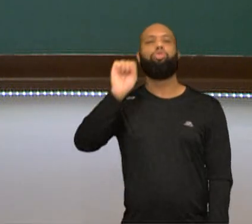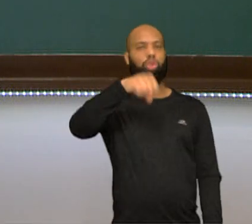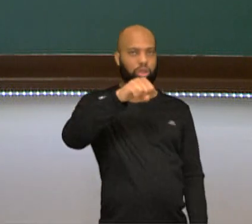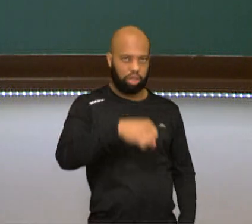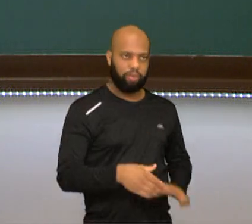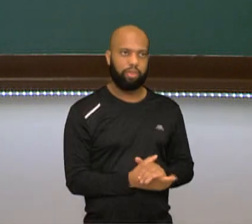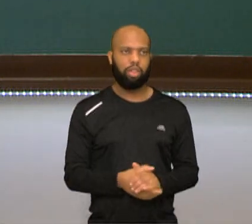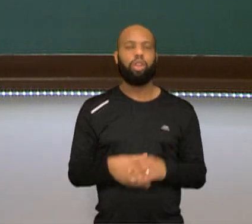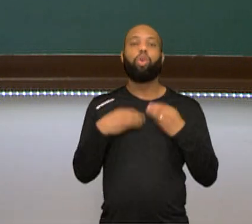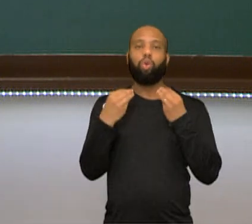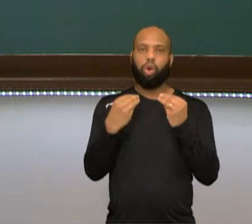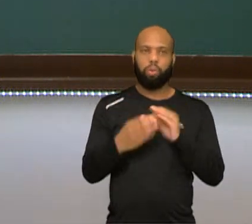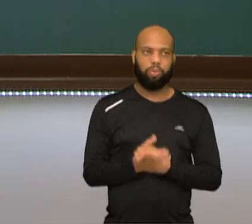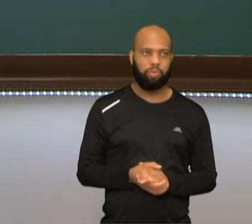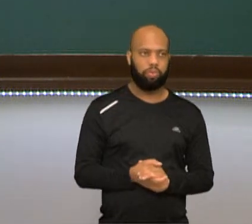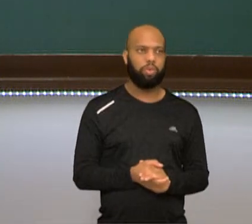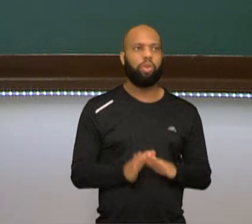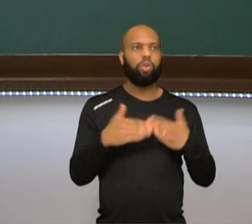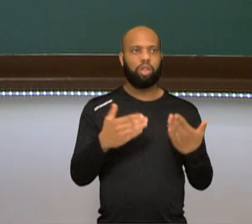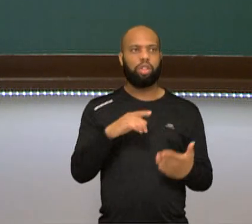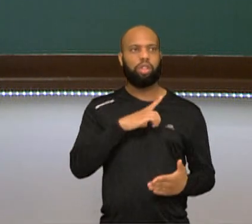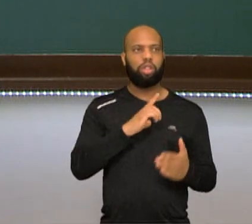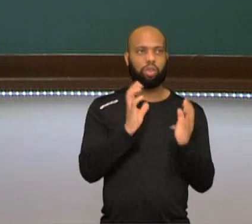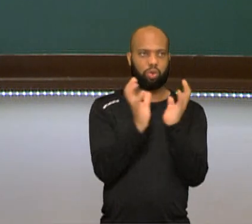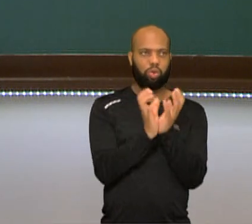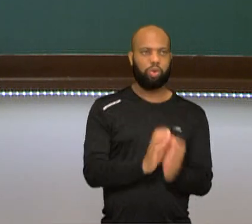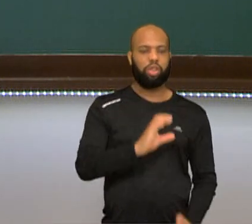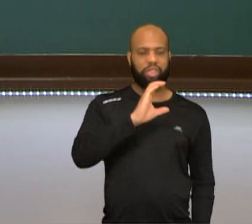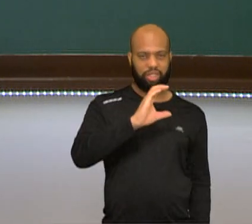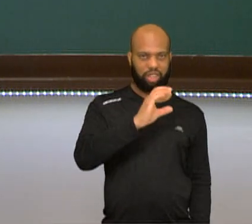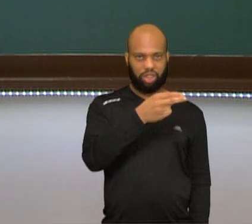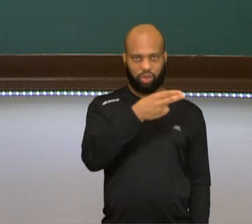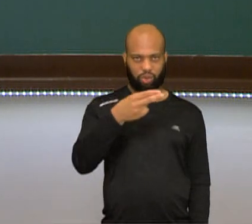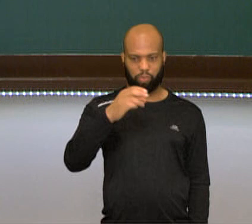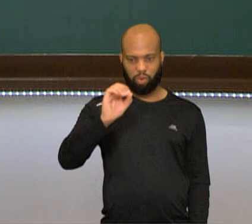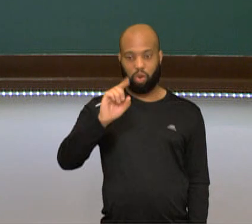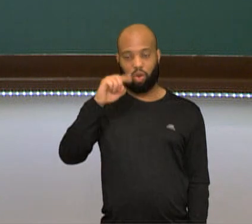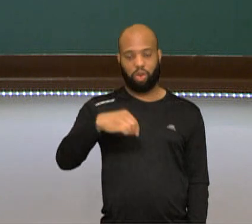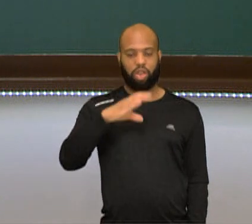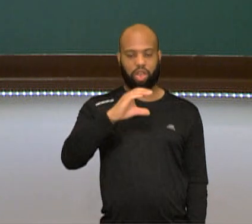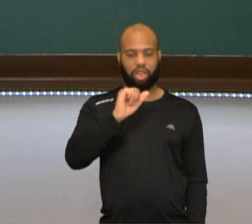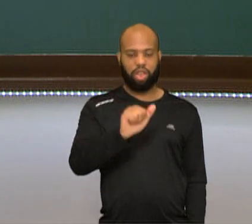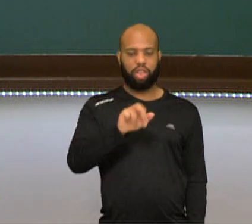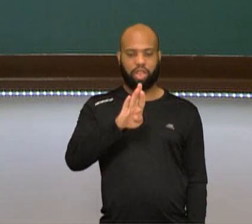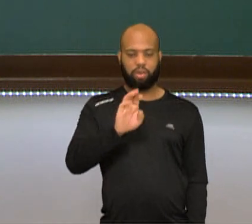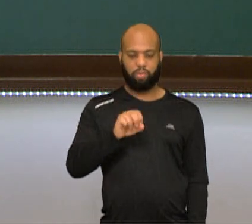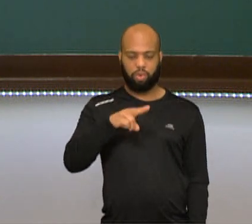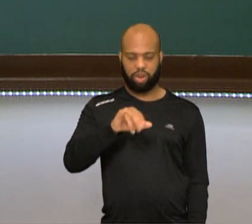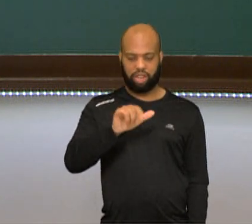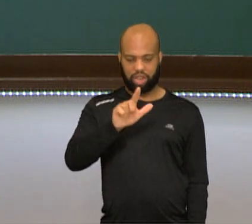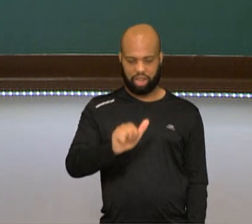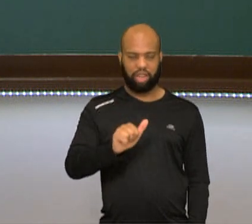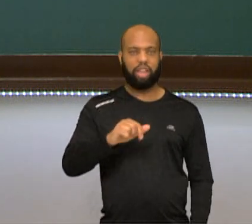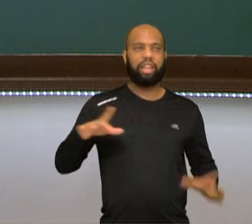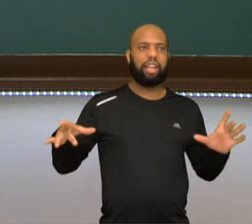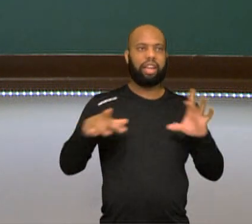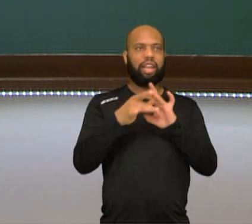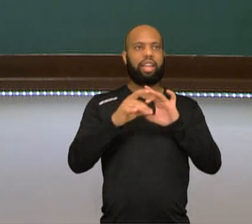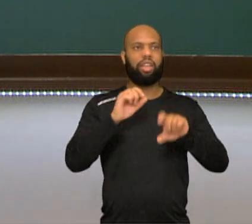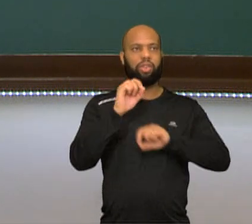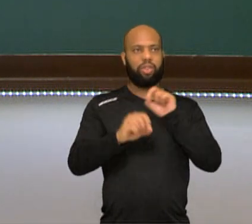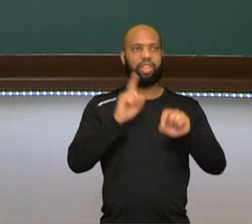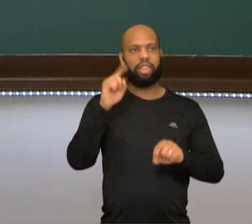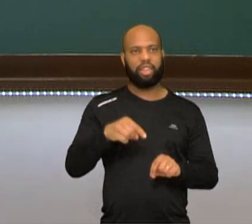assim. O grupo C-O, né, a carbonila, é denominado cetona e os seus ligantes são